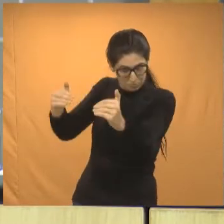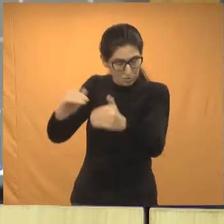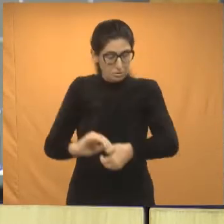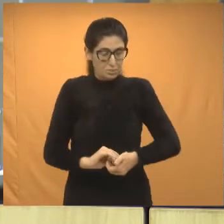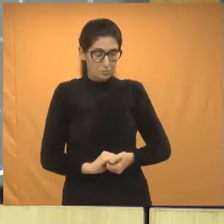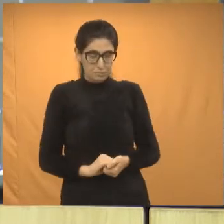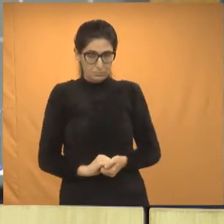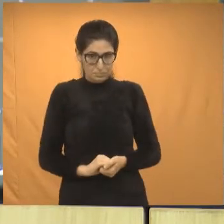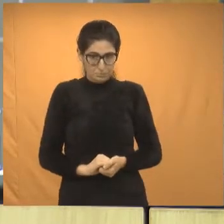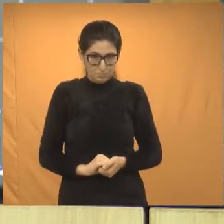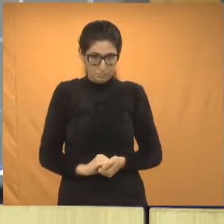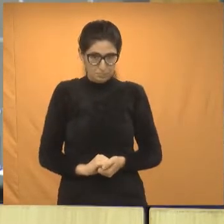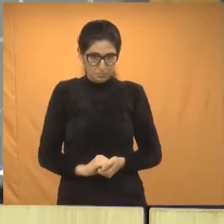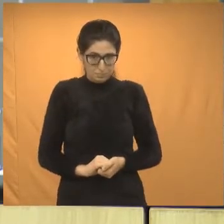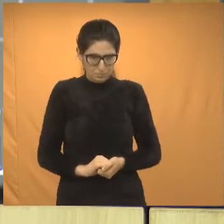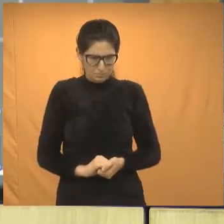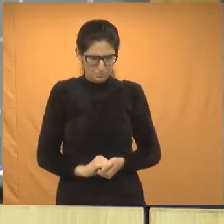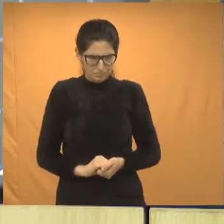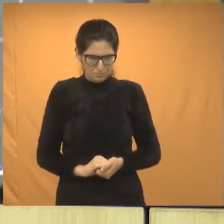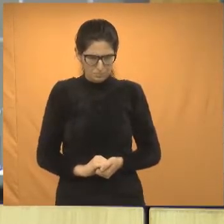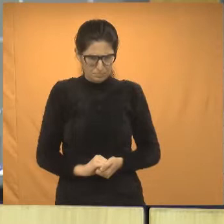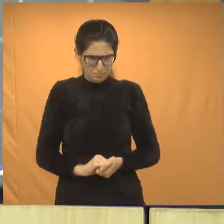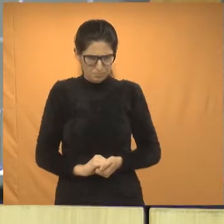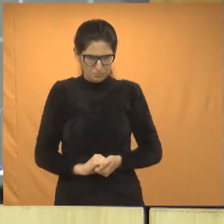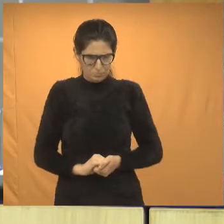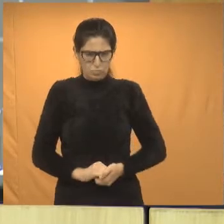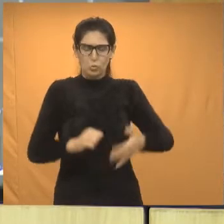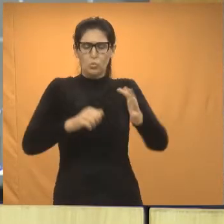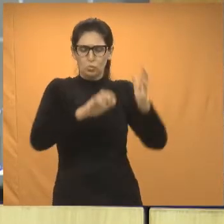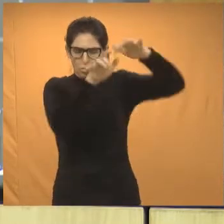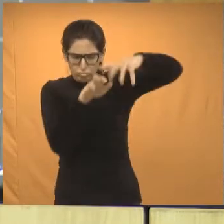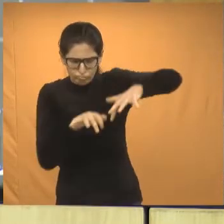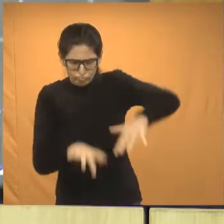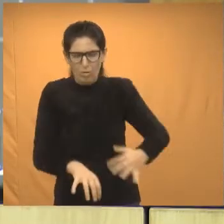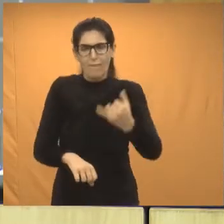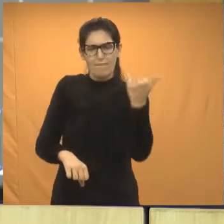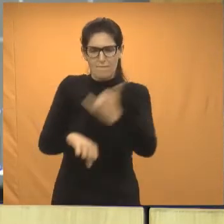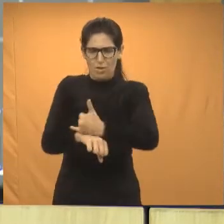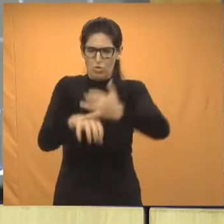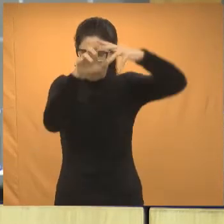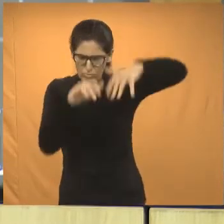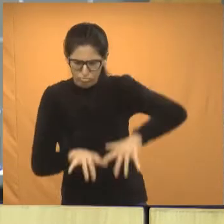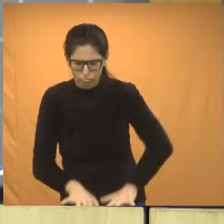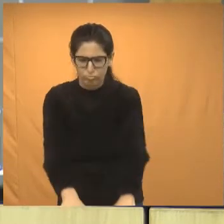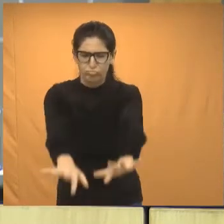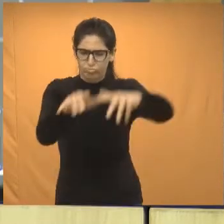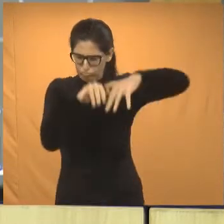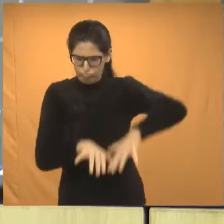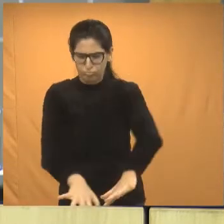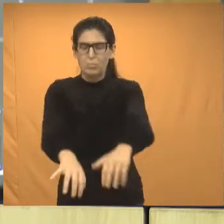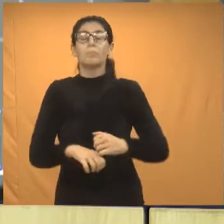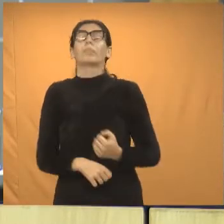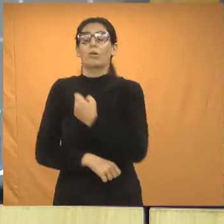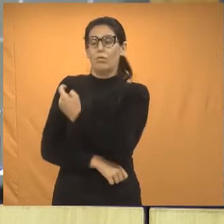excetuada a atividade minerária. 14 de maio